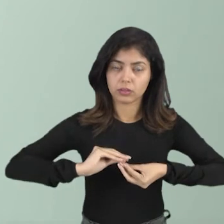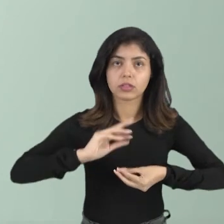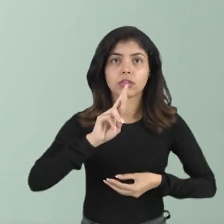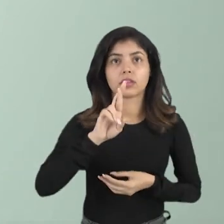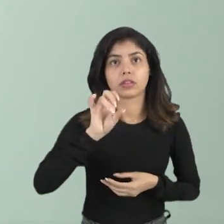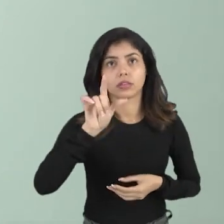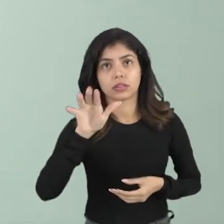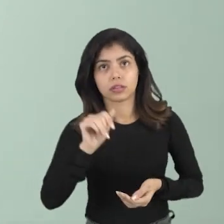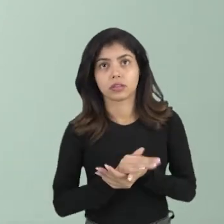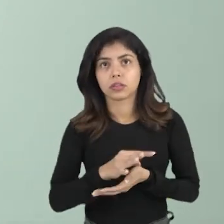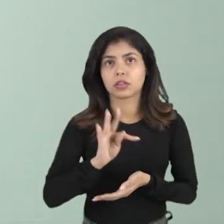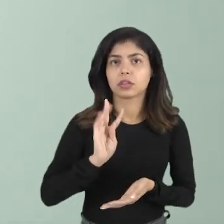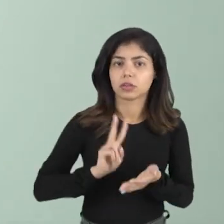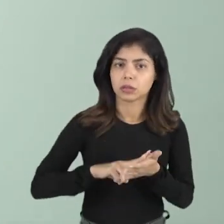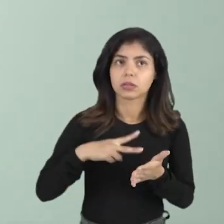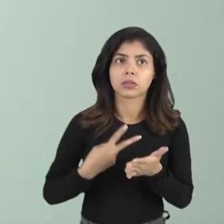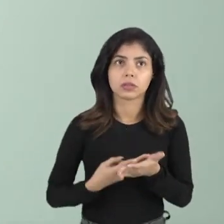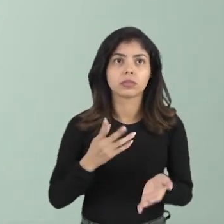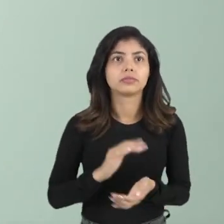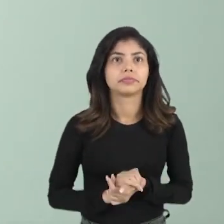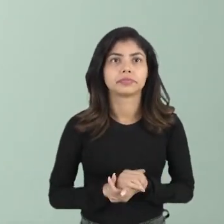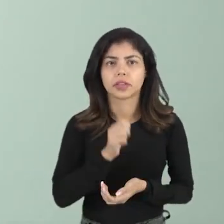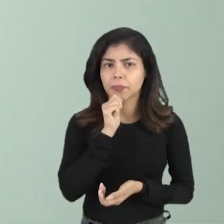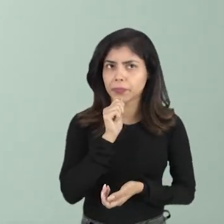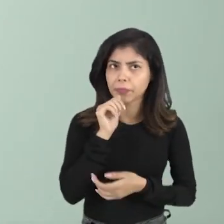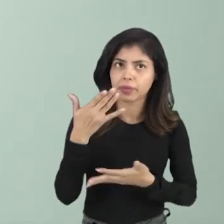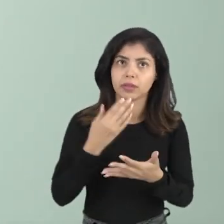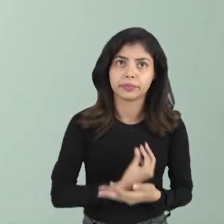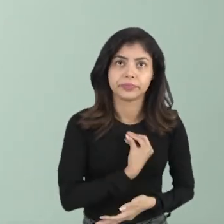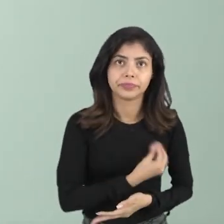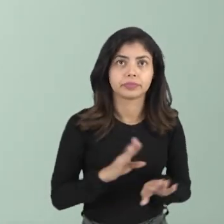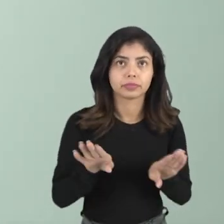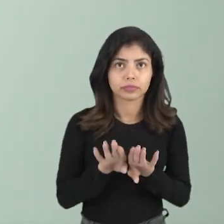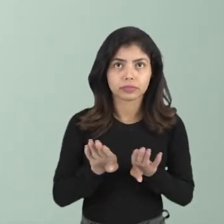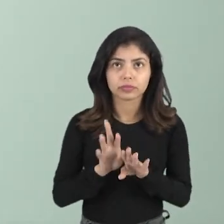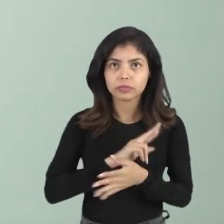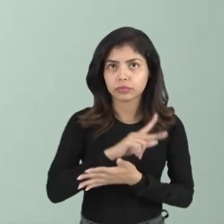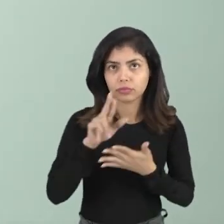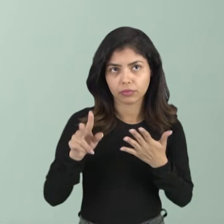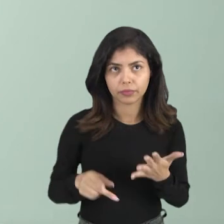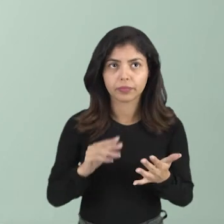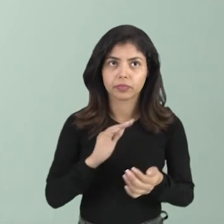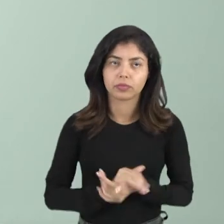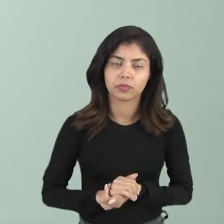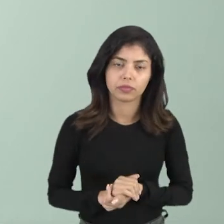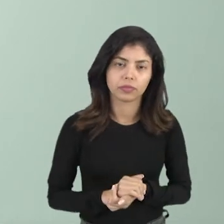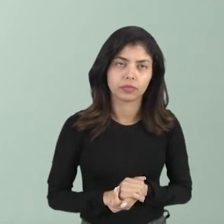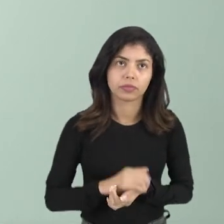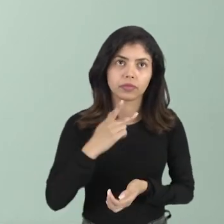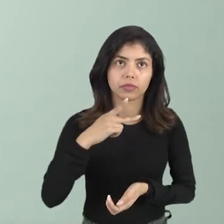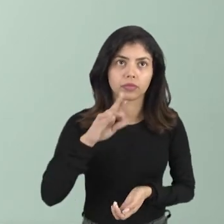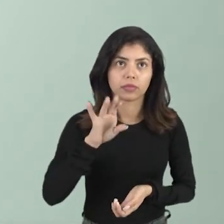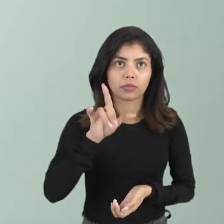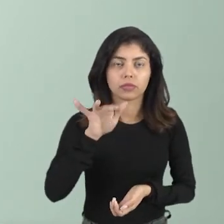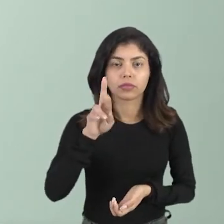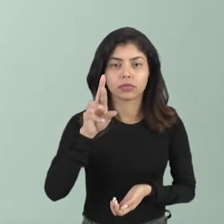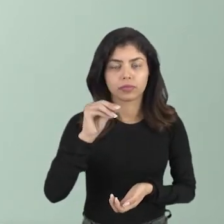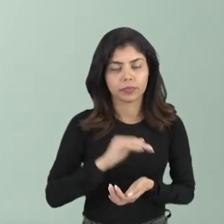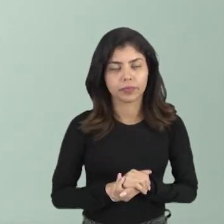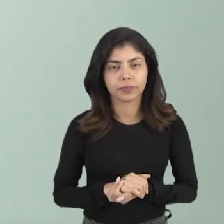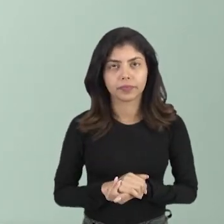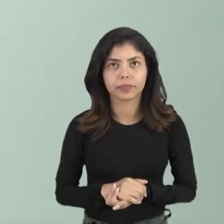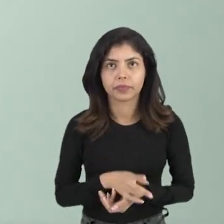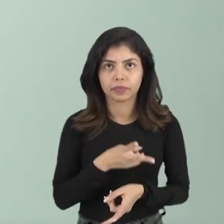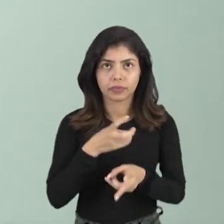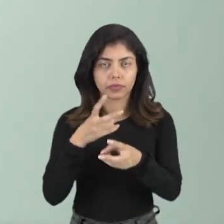nos resumos, nas resenhas e traduções, além de estar presente também em diversos anúncios publicitários. Percebam